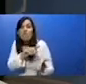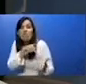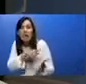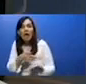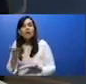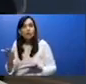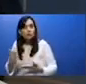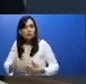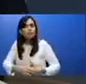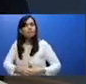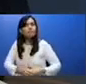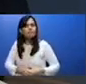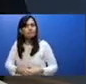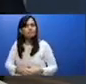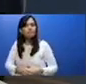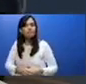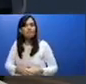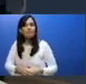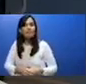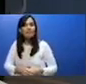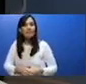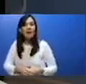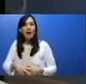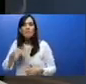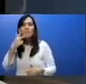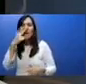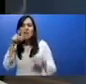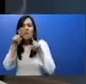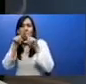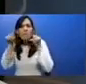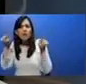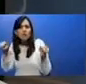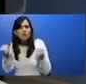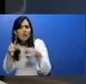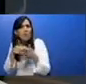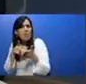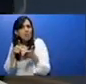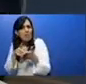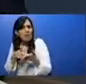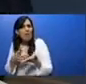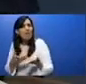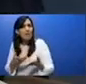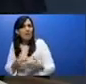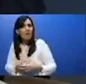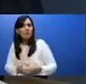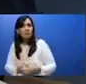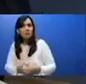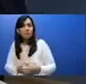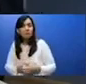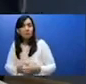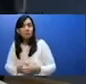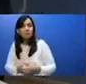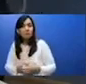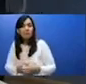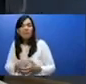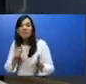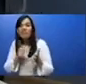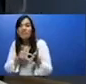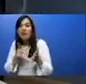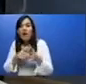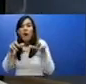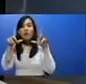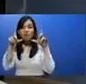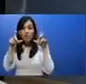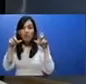as telas, né, nas suas telas, que pareciam até imagens de verdade mesmo. Verdadeiras